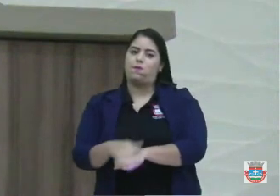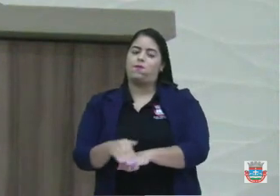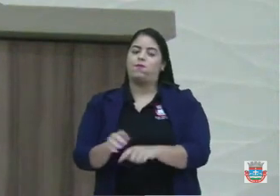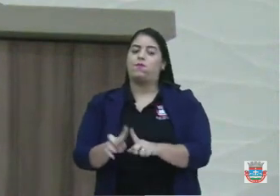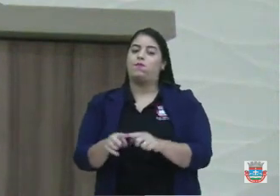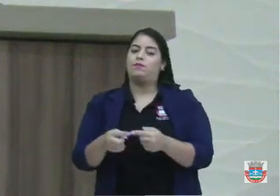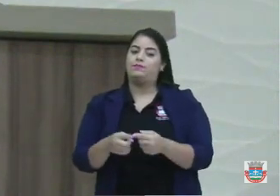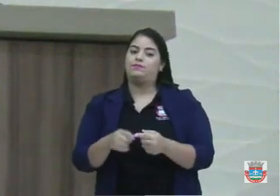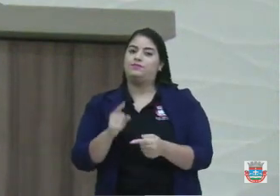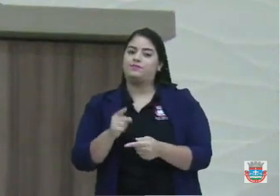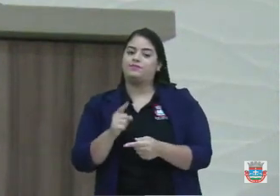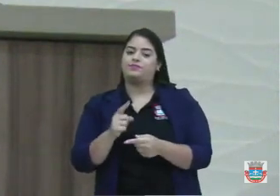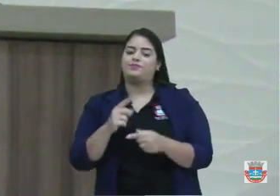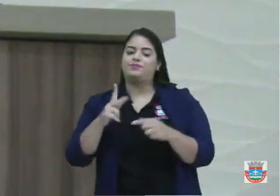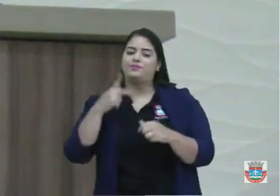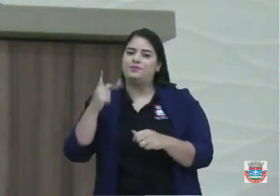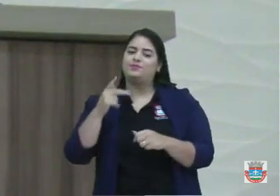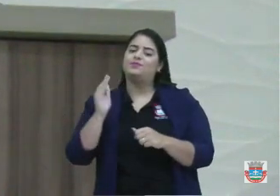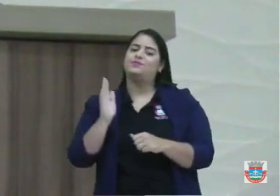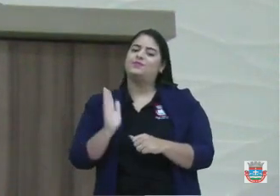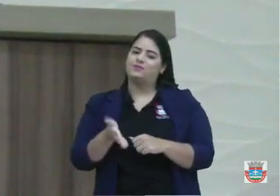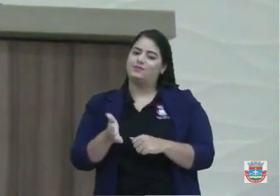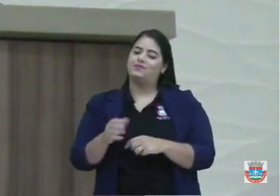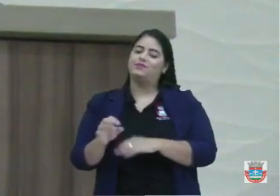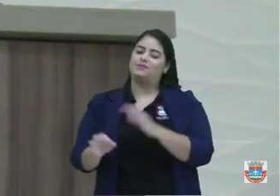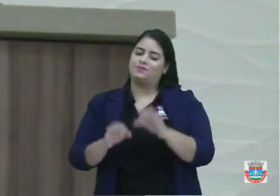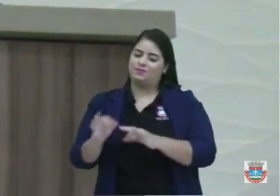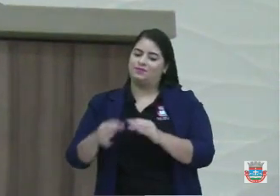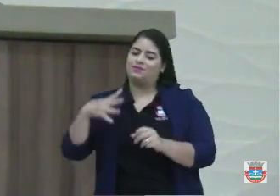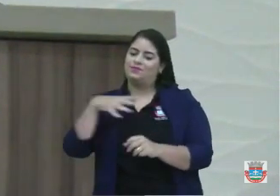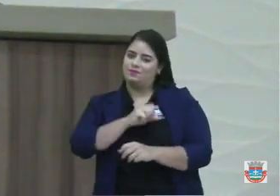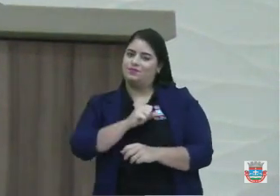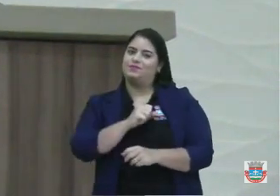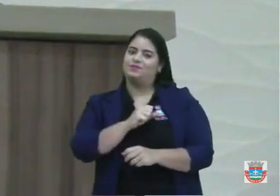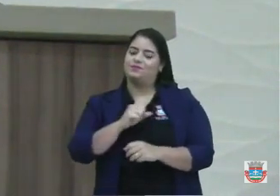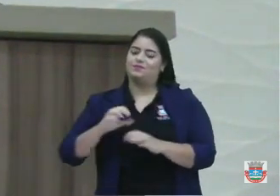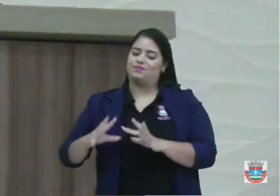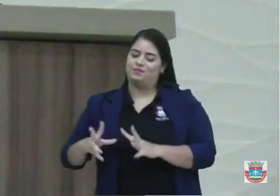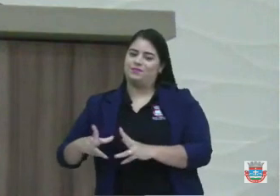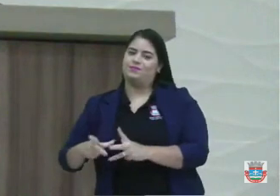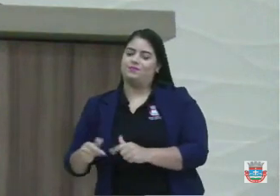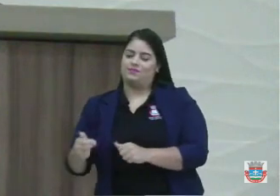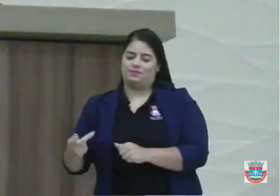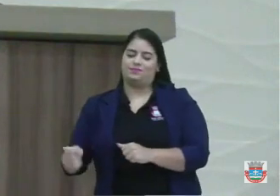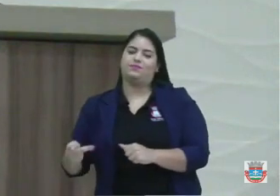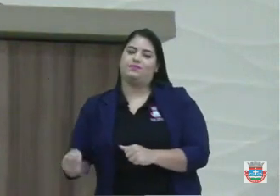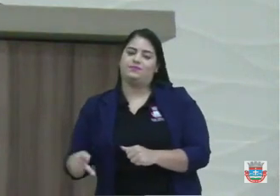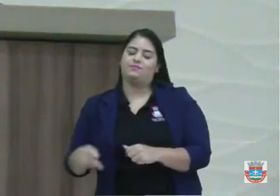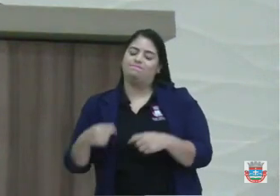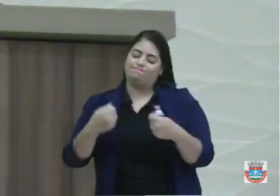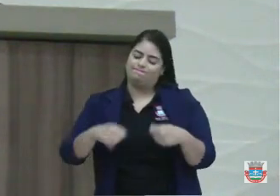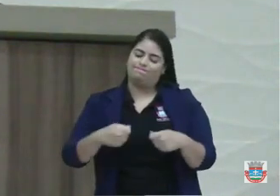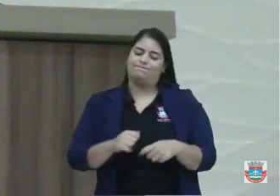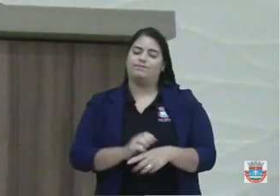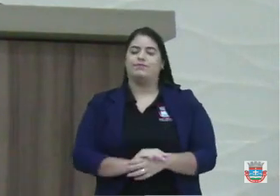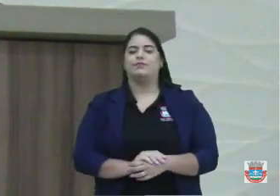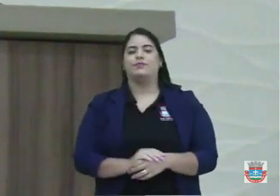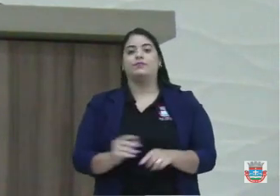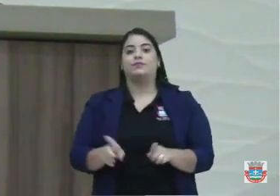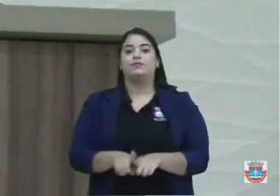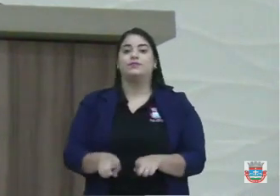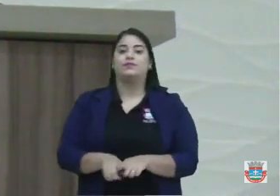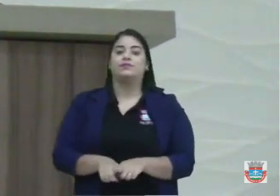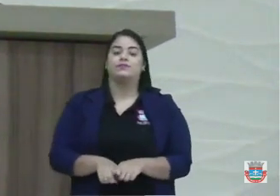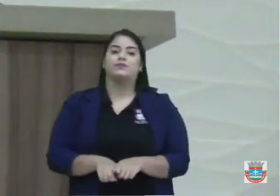mas você disse que já está providenciando para tirar o mais rápido que você puder ali, que realmente precisa. Assim como também